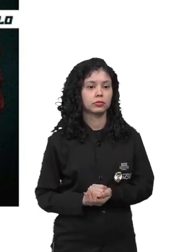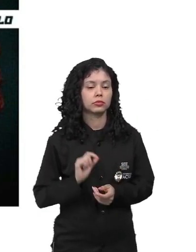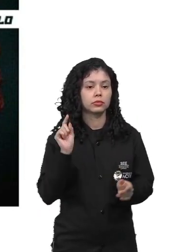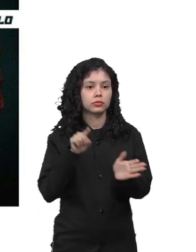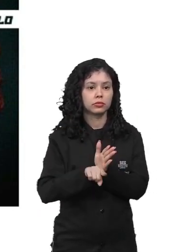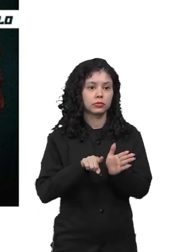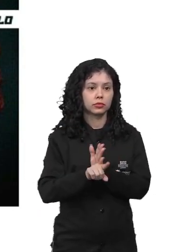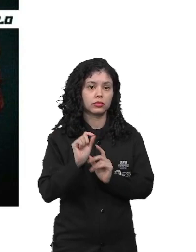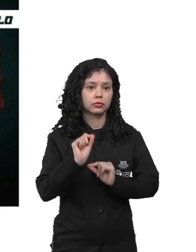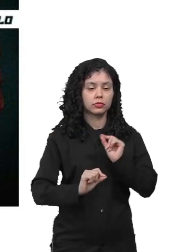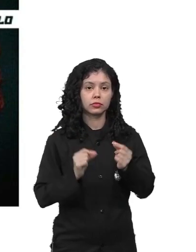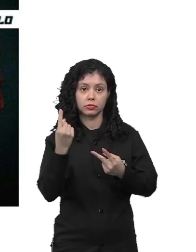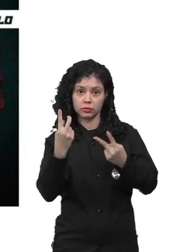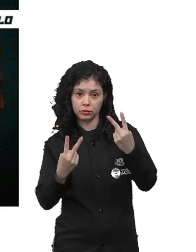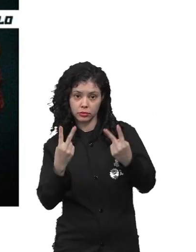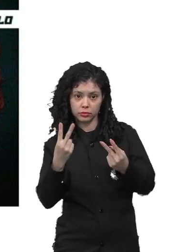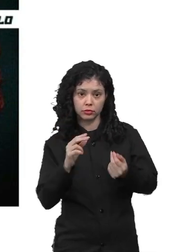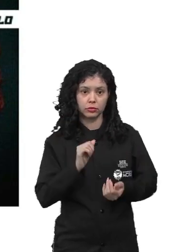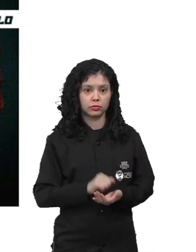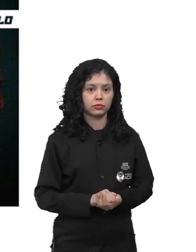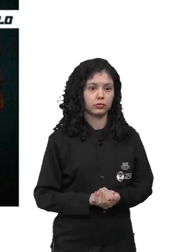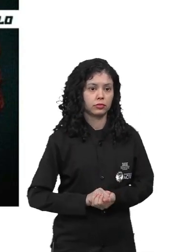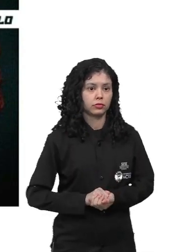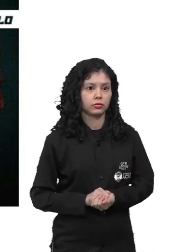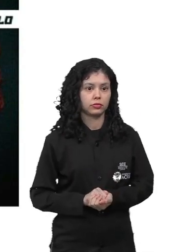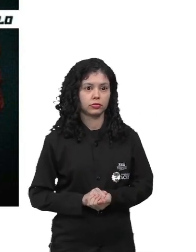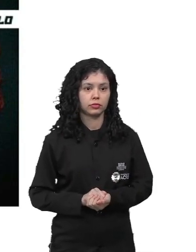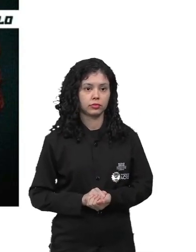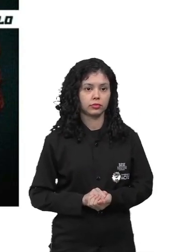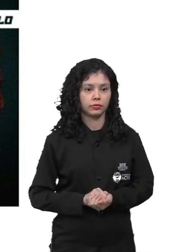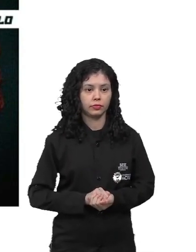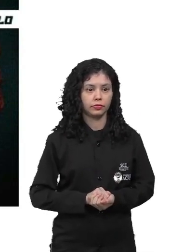que pesa mais, gente? 2 quilos de